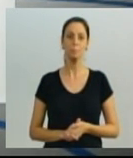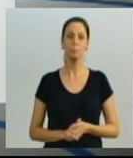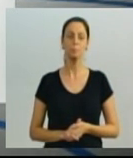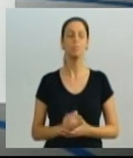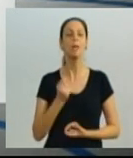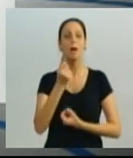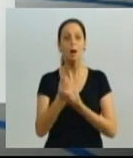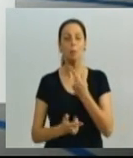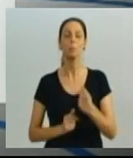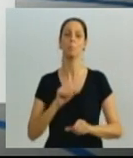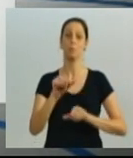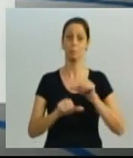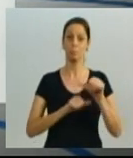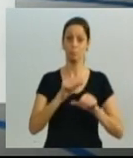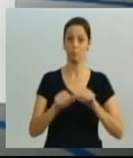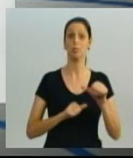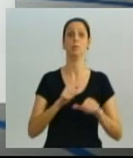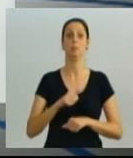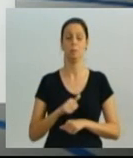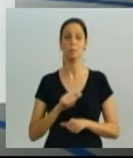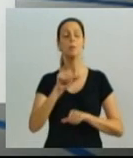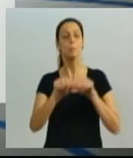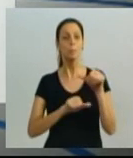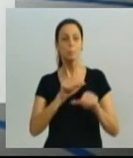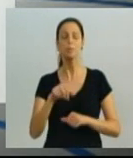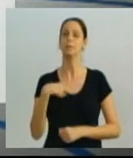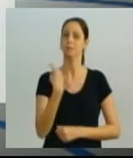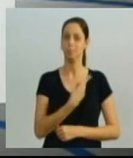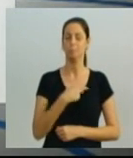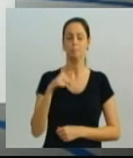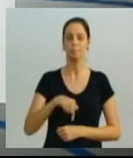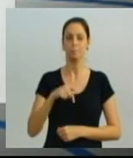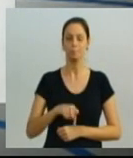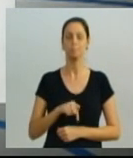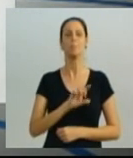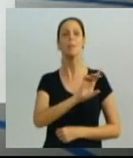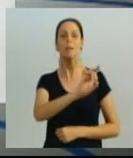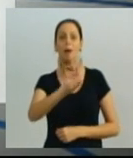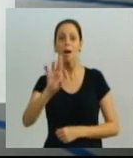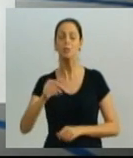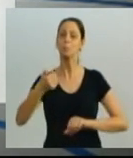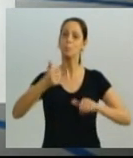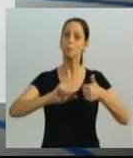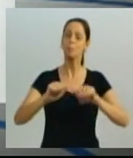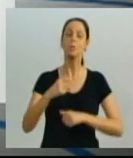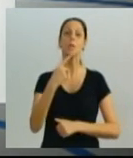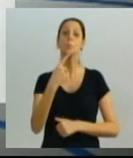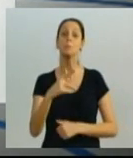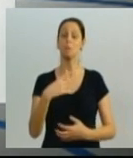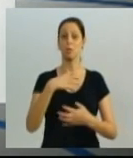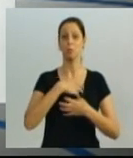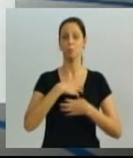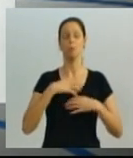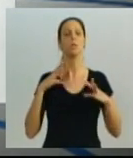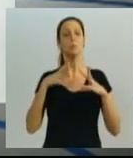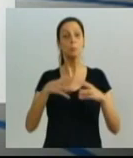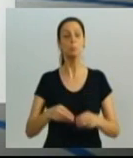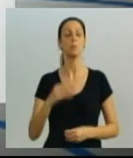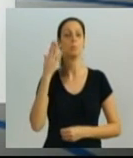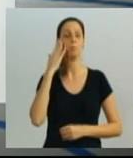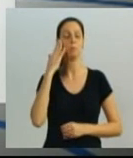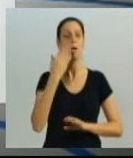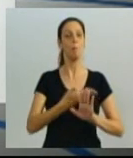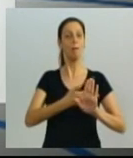Algumas mudanças mais visíveis para nós. Cada um vai avaliar do seu jeito. Todos sabem que, anteriormente, o